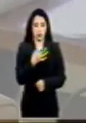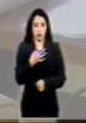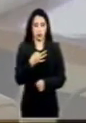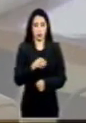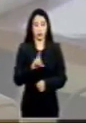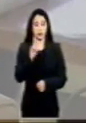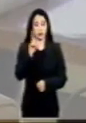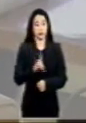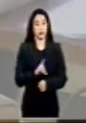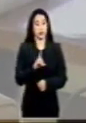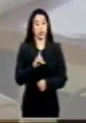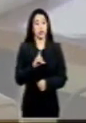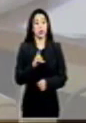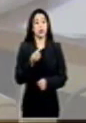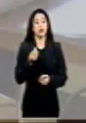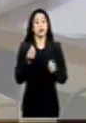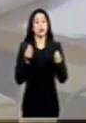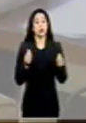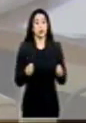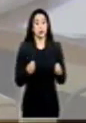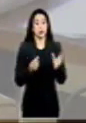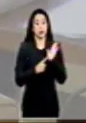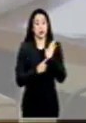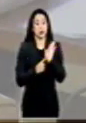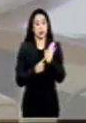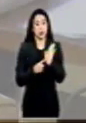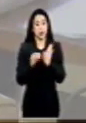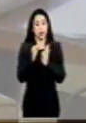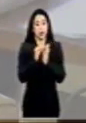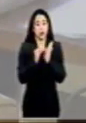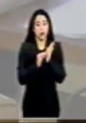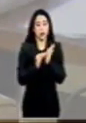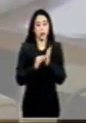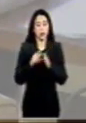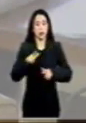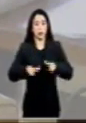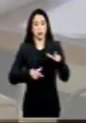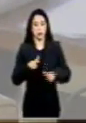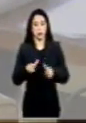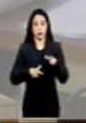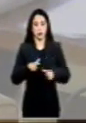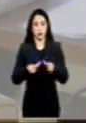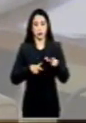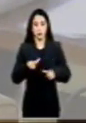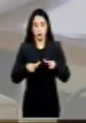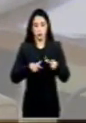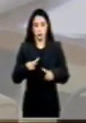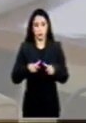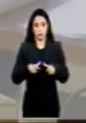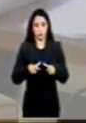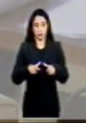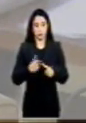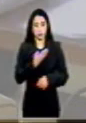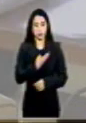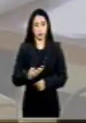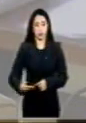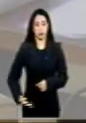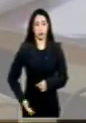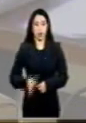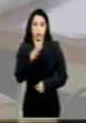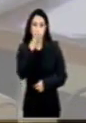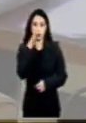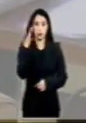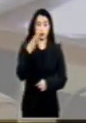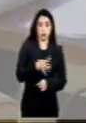da competência em razão de específicas funções públicas exercidas, quer por um acusado, quer por um